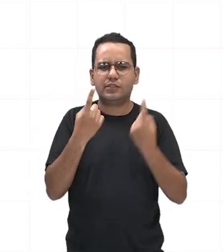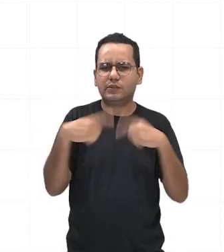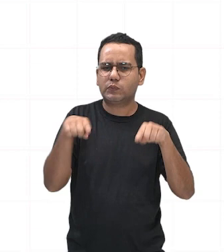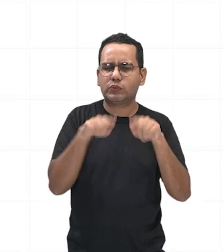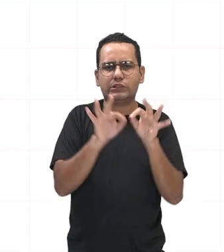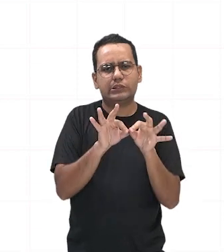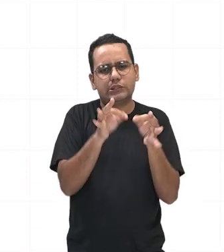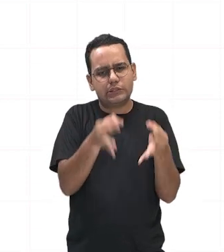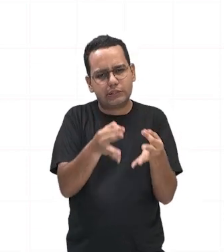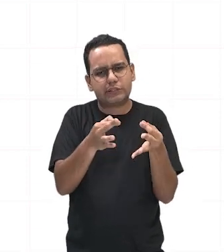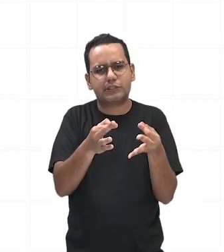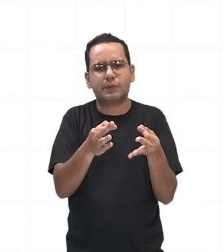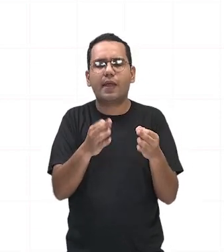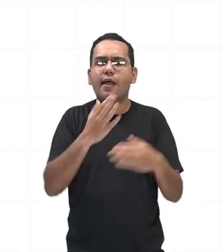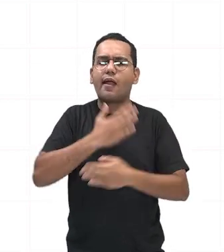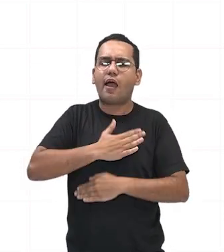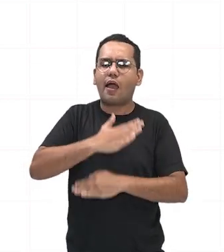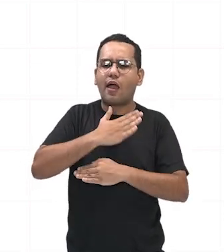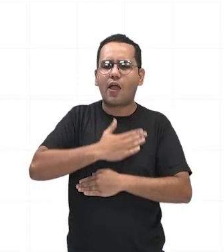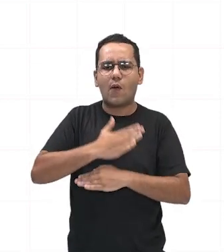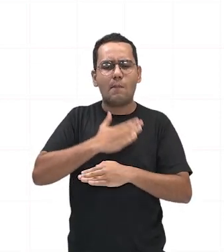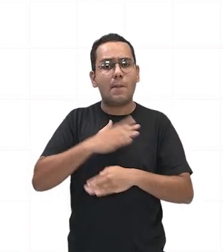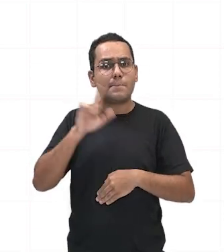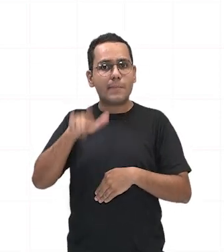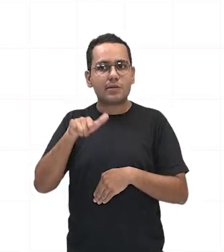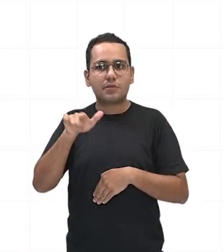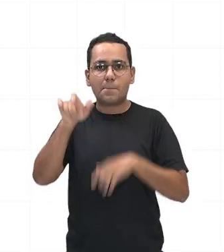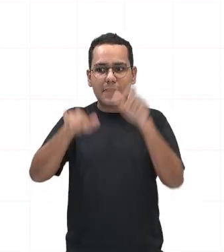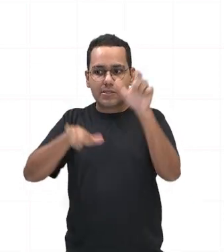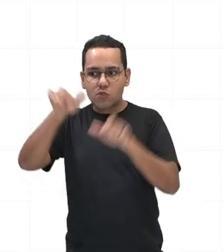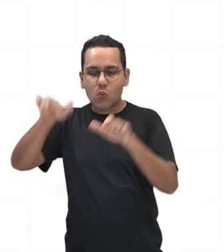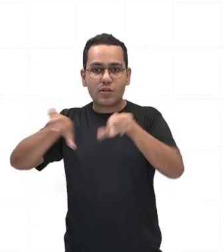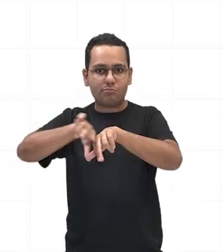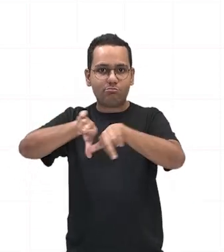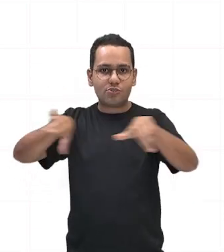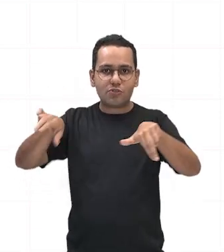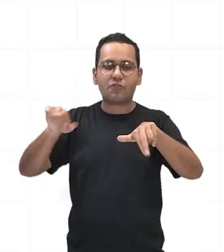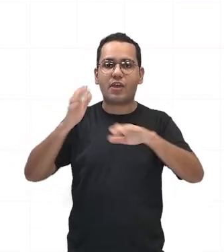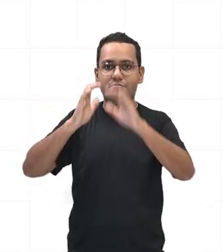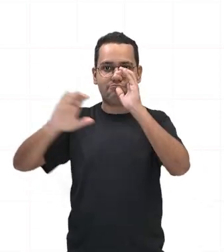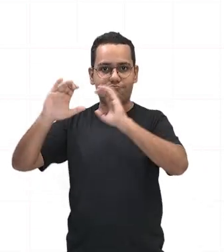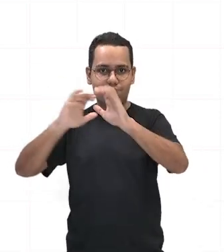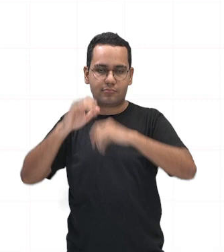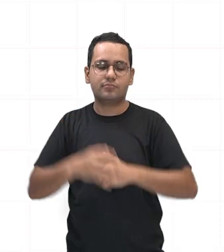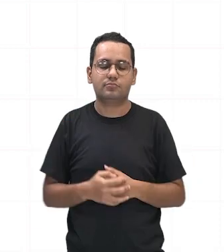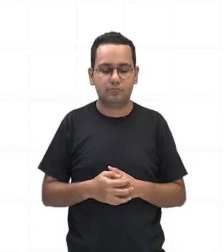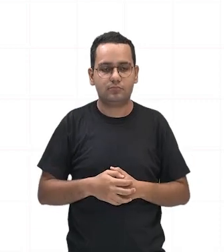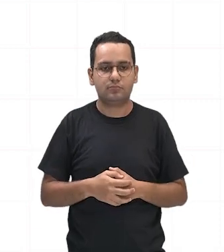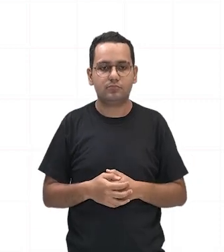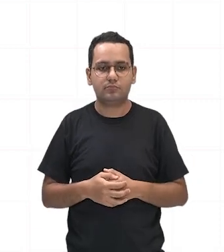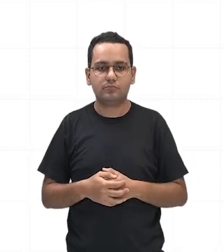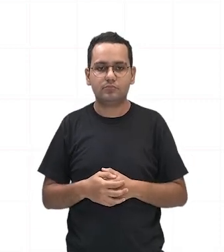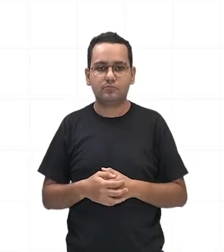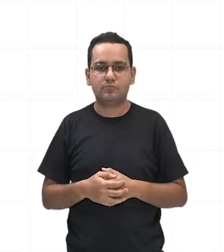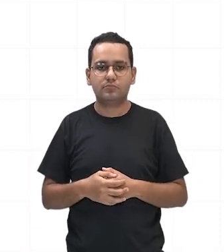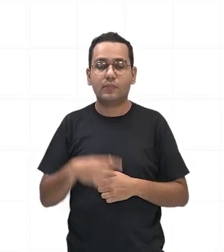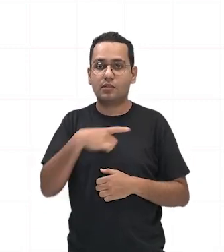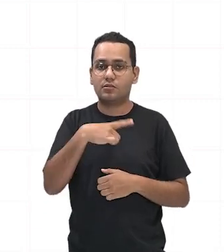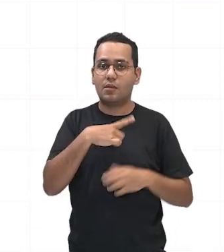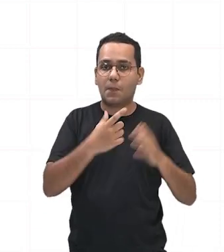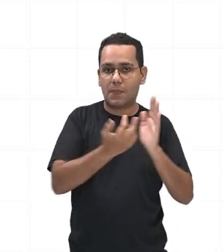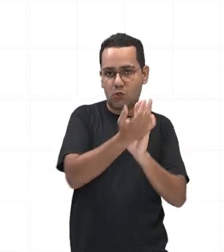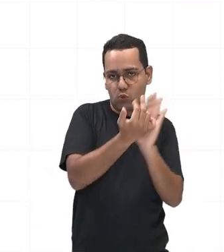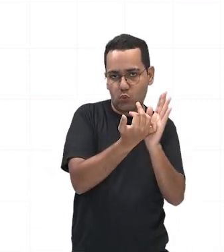simples e suave, cantada então por várias vozes. Se de um lado a gente tem a pintura sacra, né, a música